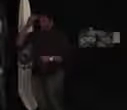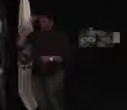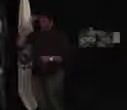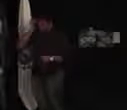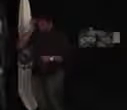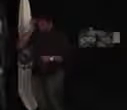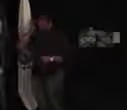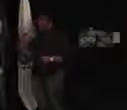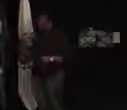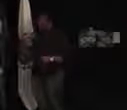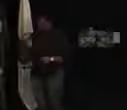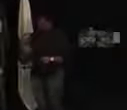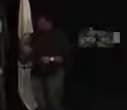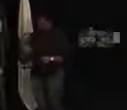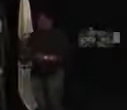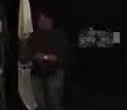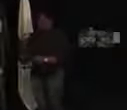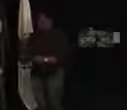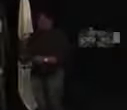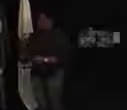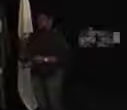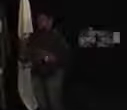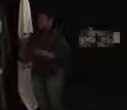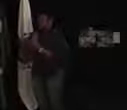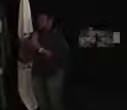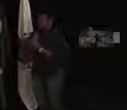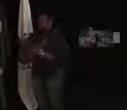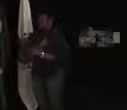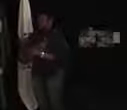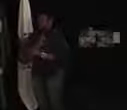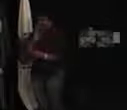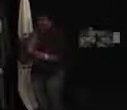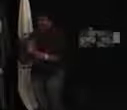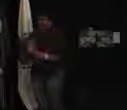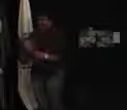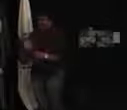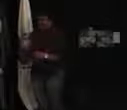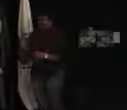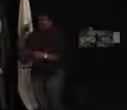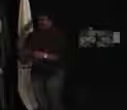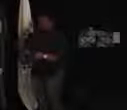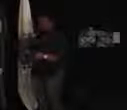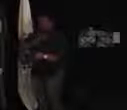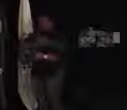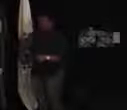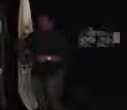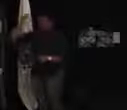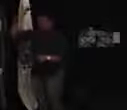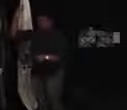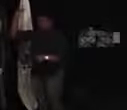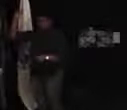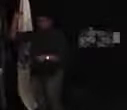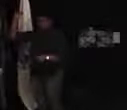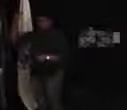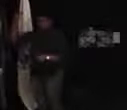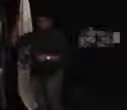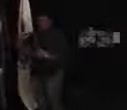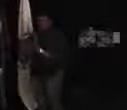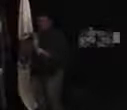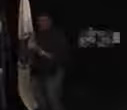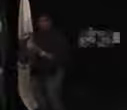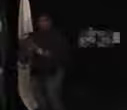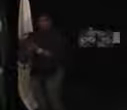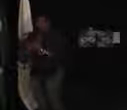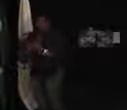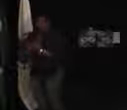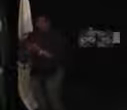gente sabe que ocorre, que vai ocorrendo. Mas a adulta, ela faz isso. não completa tarefas, começa